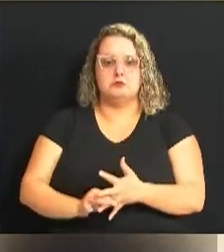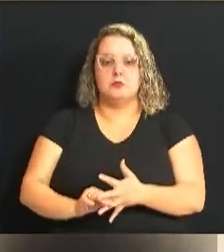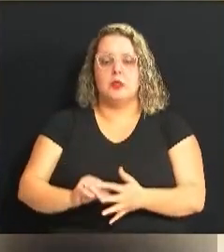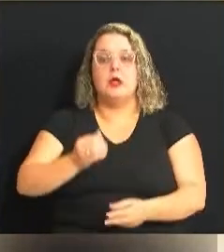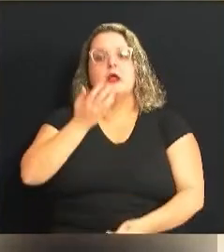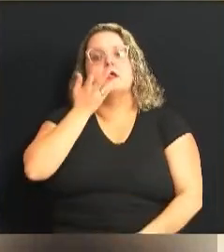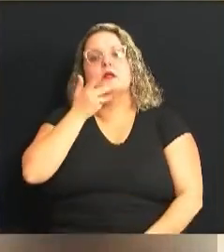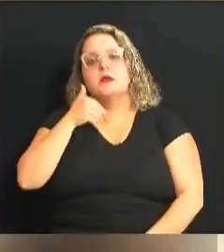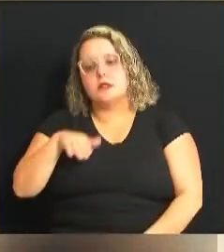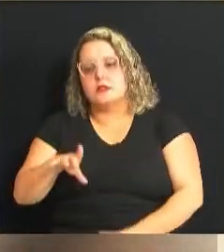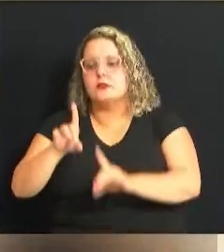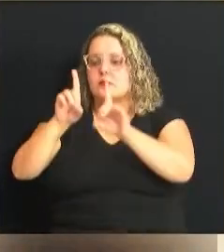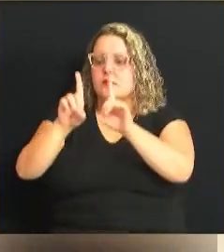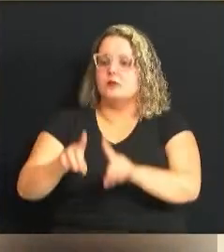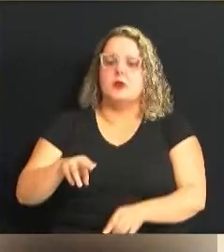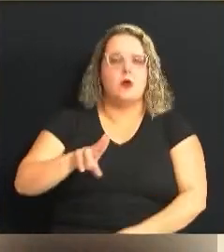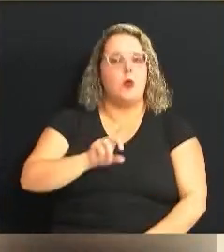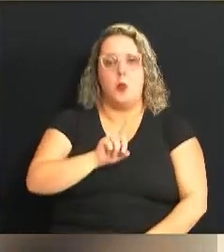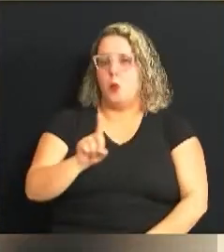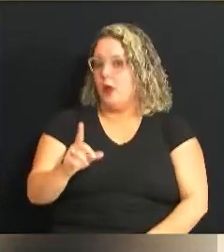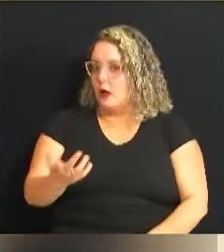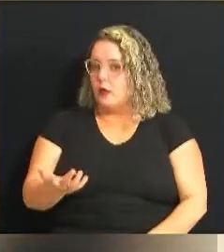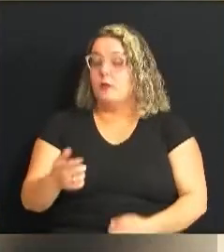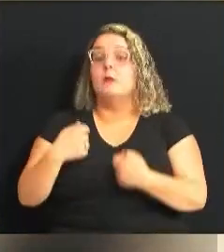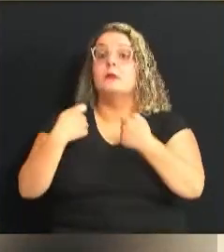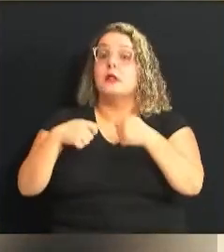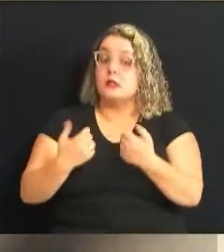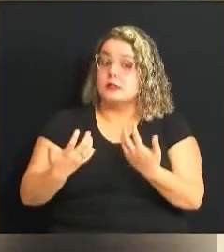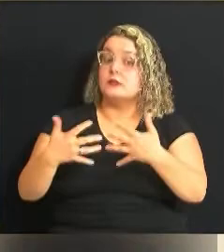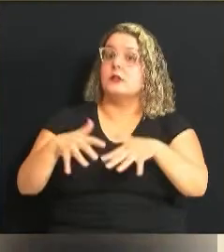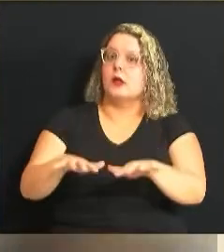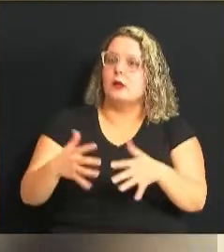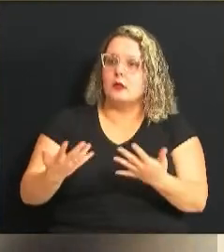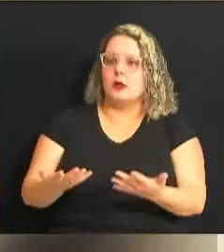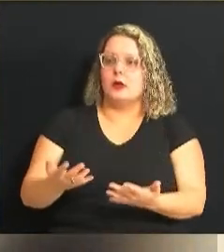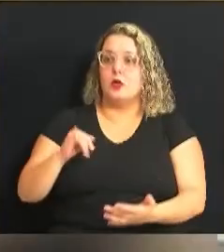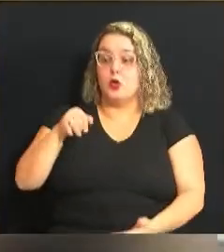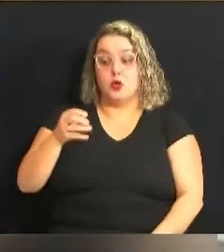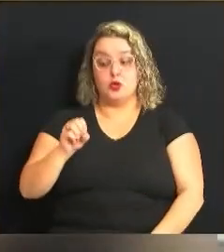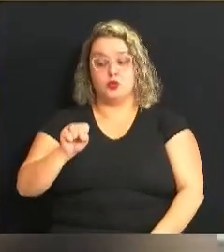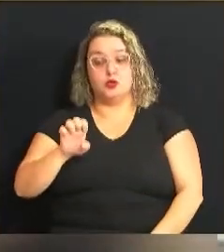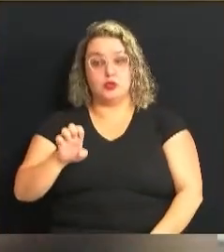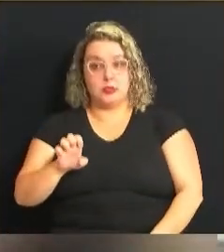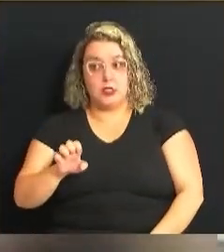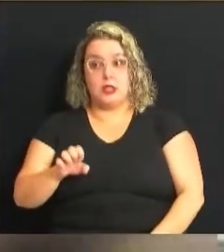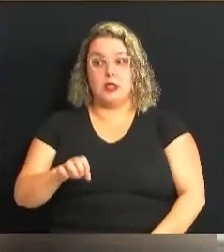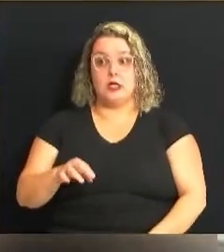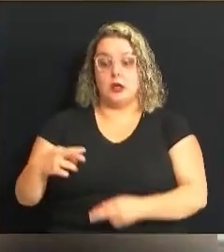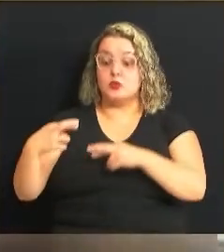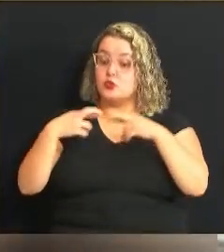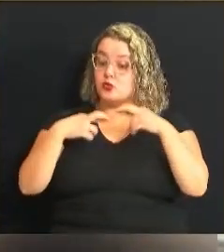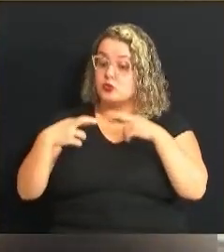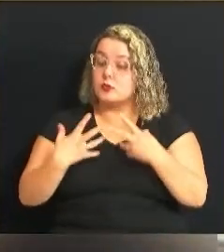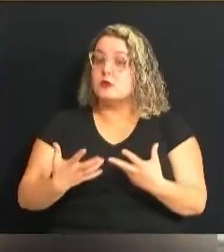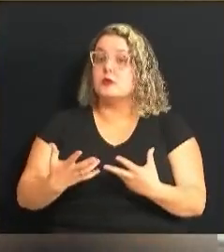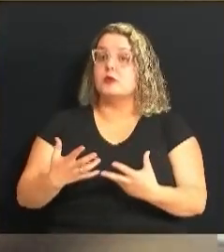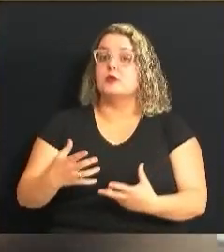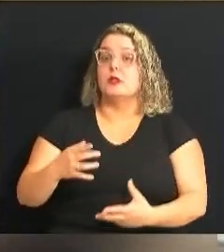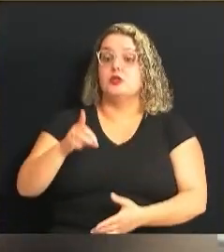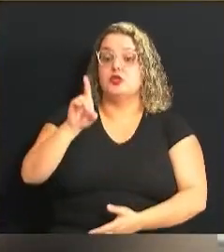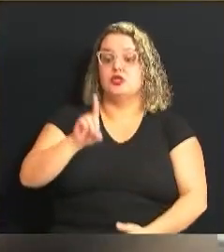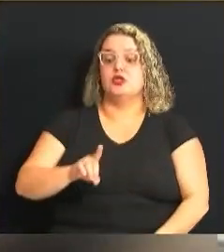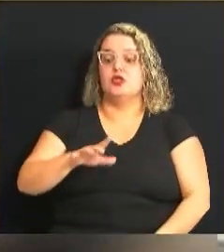serem crianças com deficiência ou não, elas precisam ser incluídas. José Carlos, supervisor da